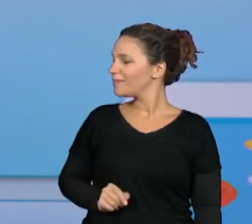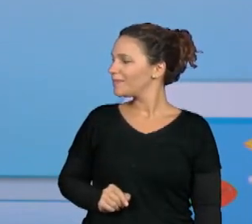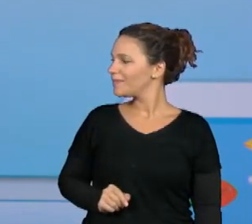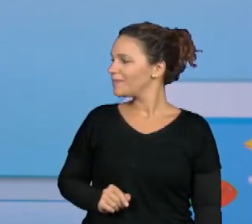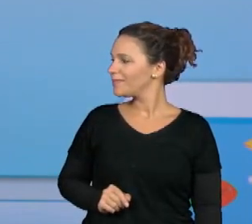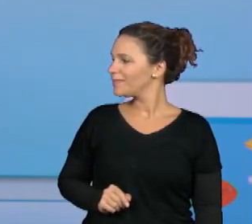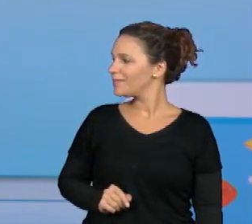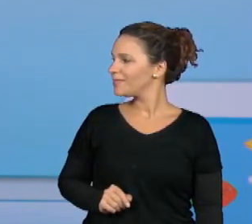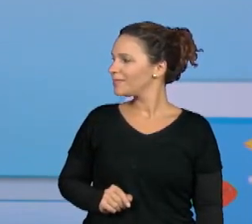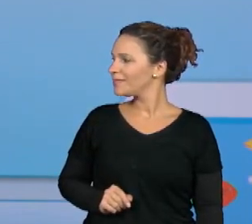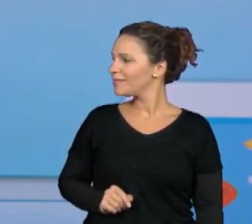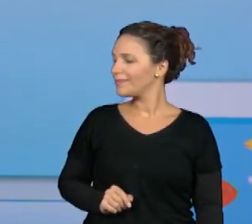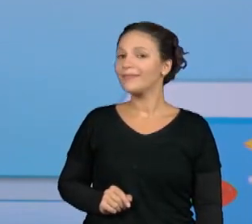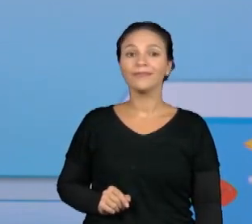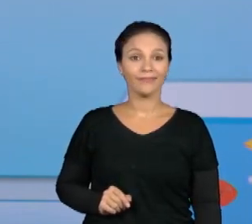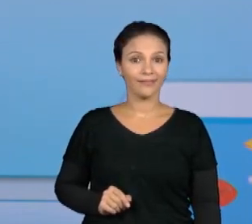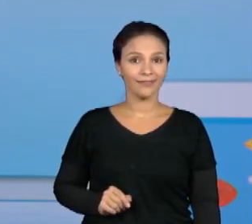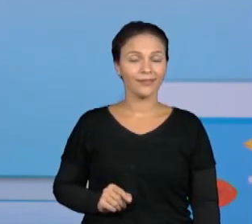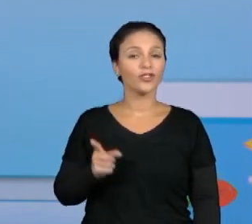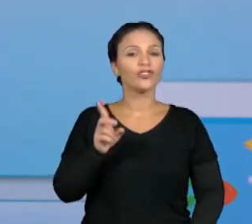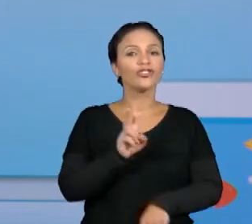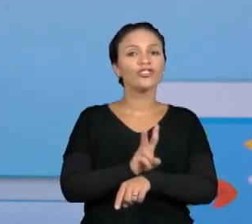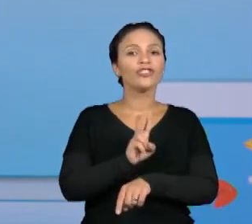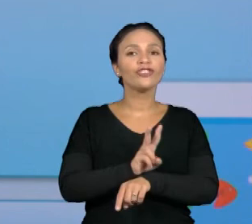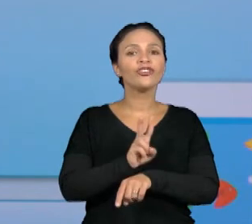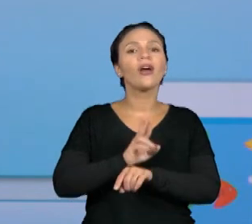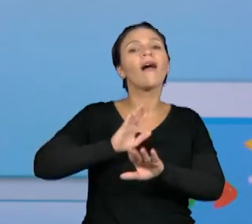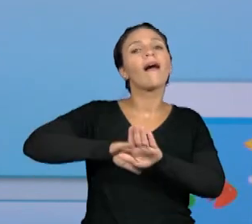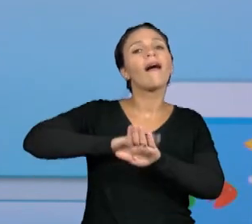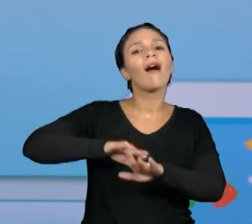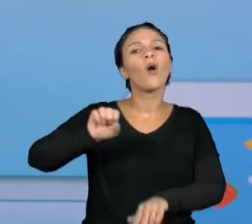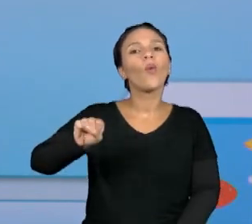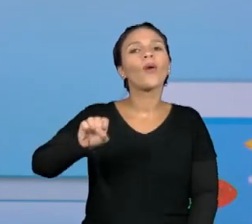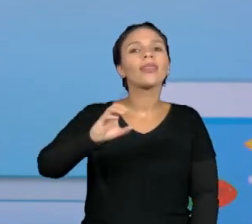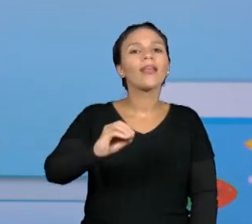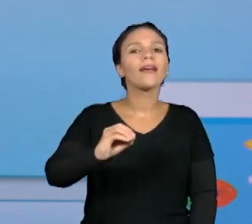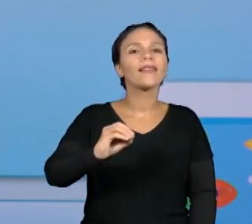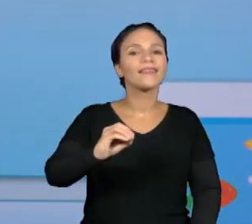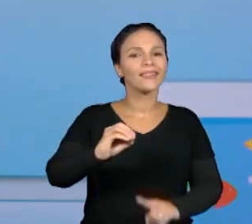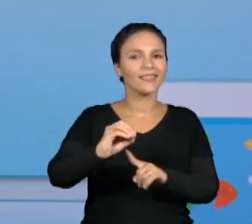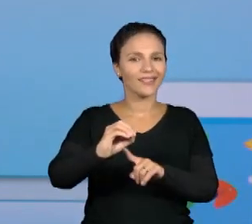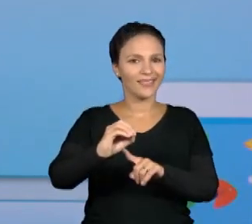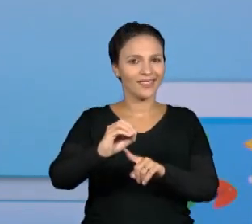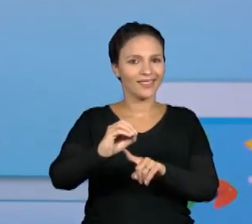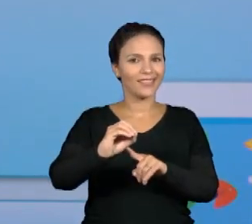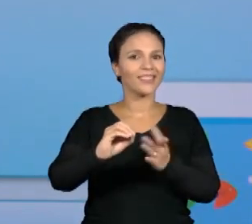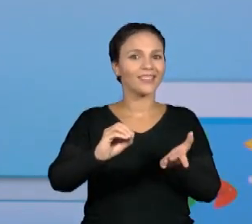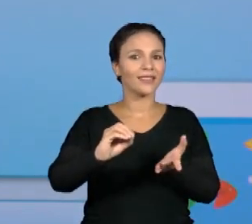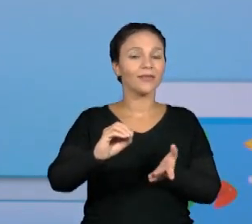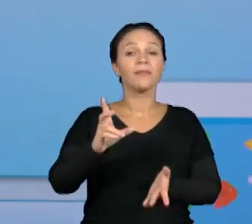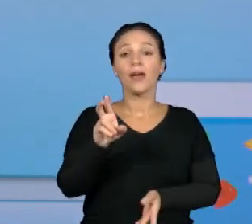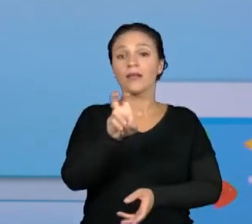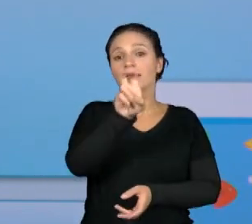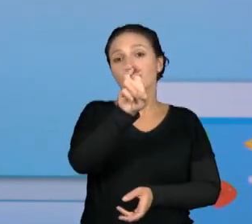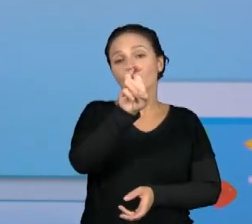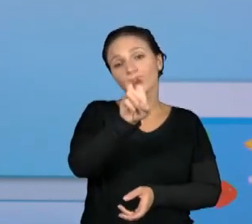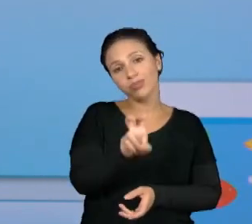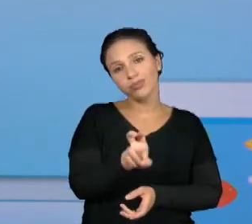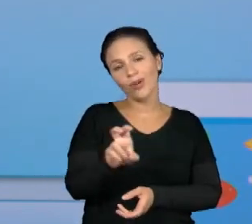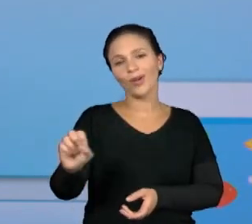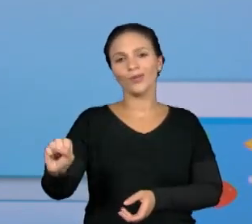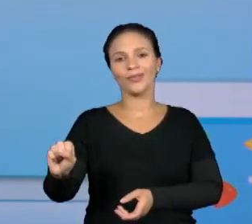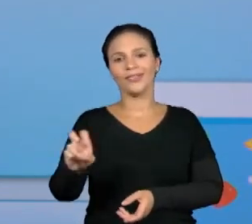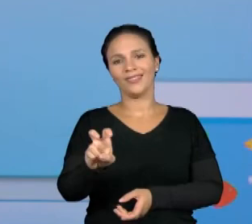o 80. Por isso que a gente obtém aí o resultado 85, que é